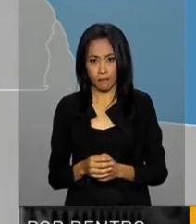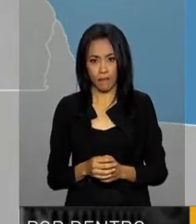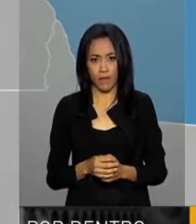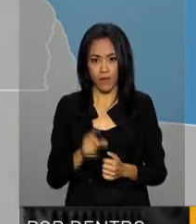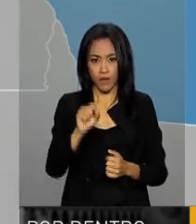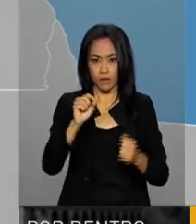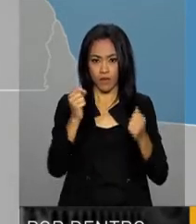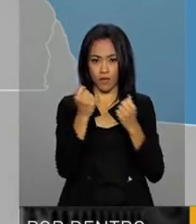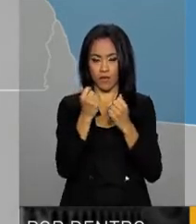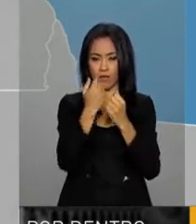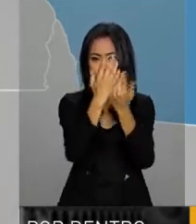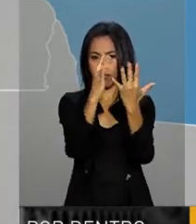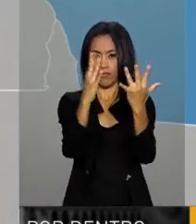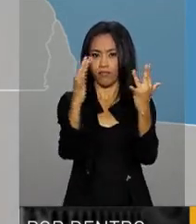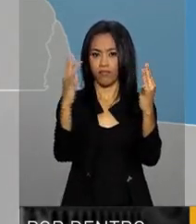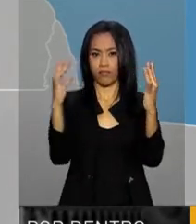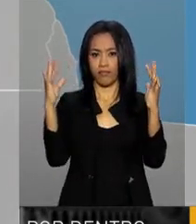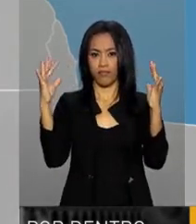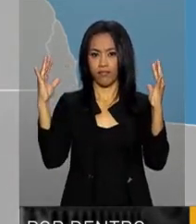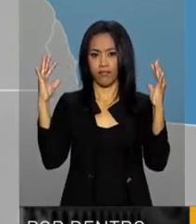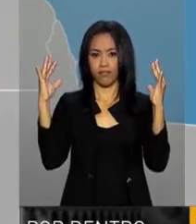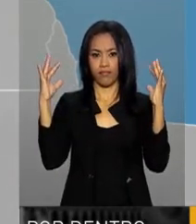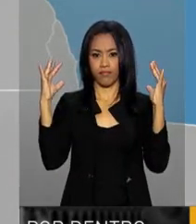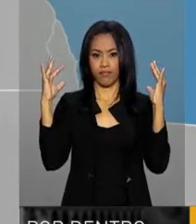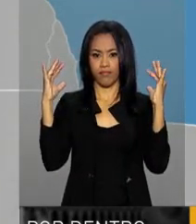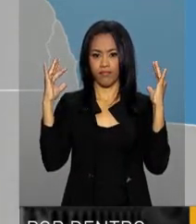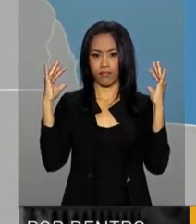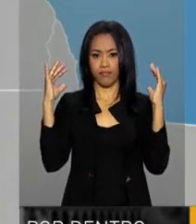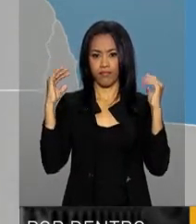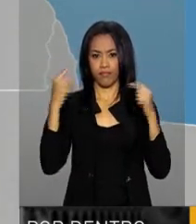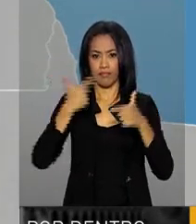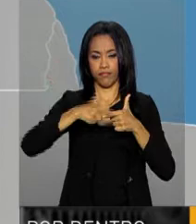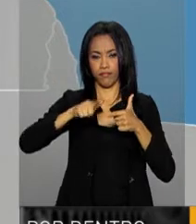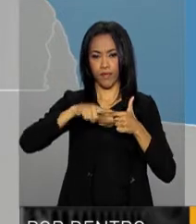é considerada mundialmente um um louco